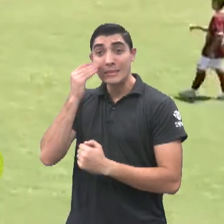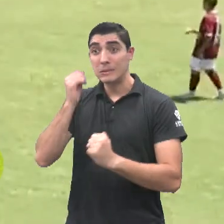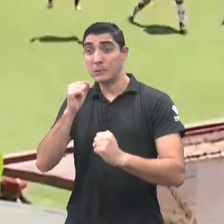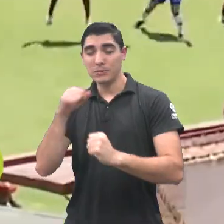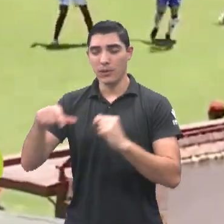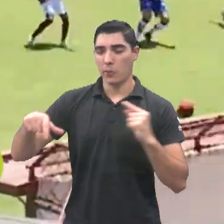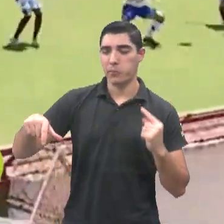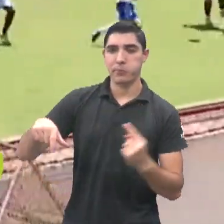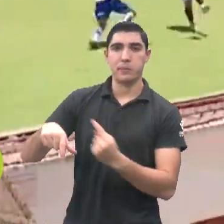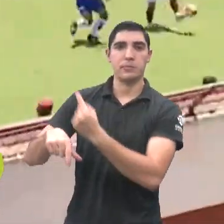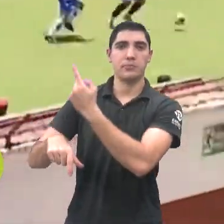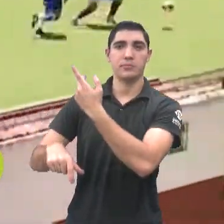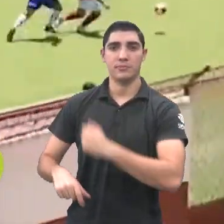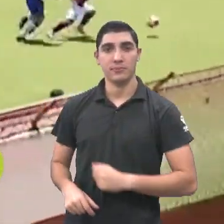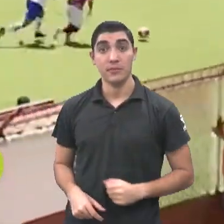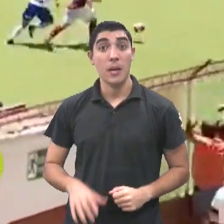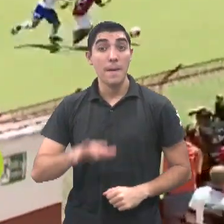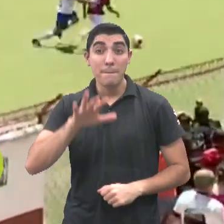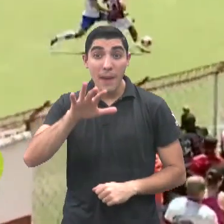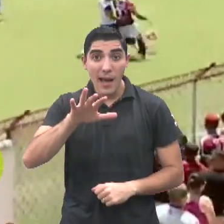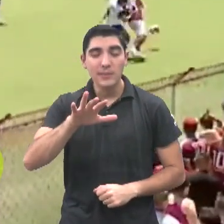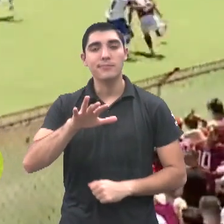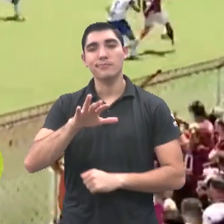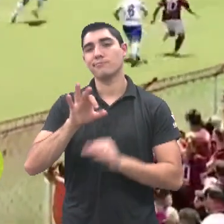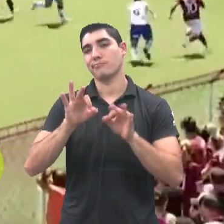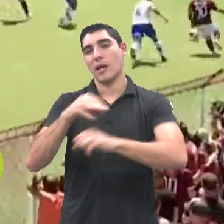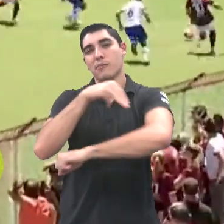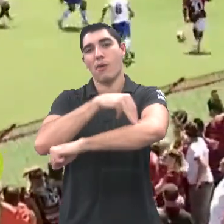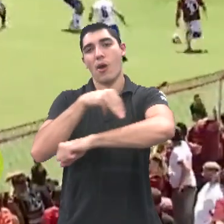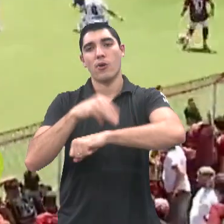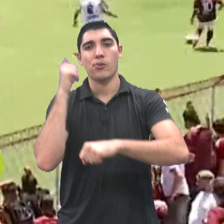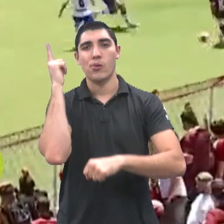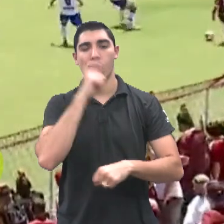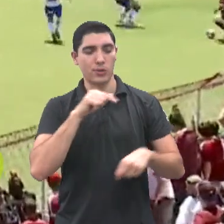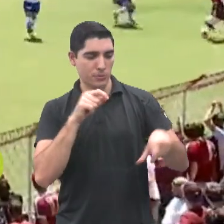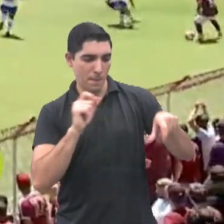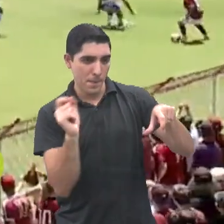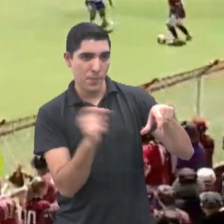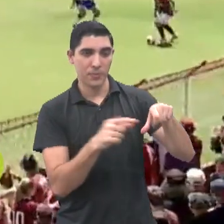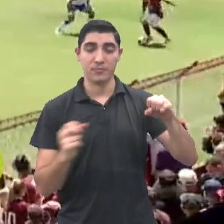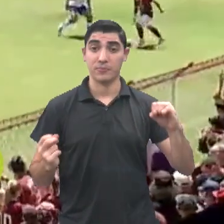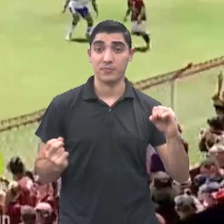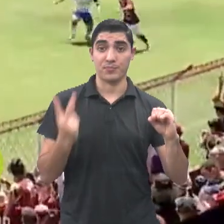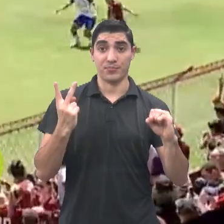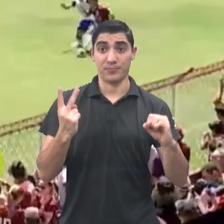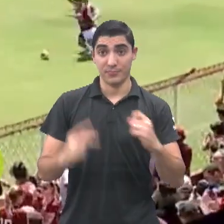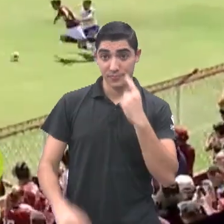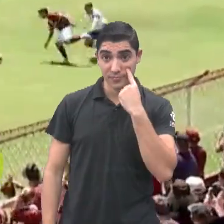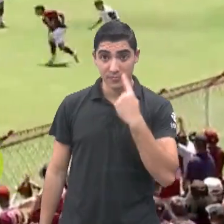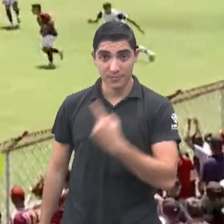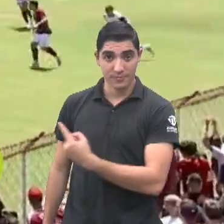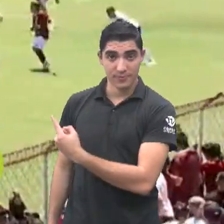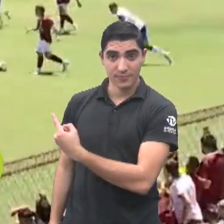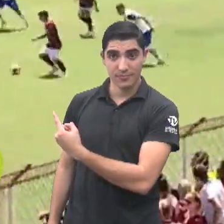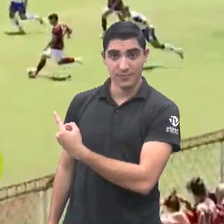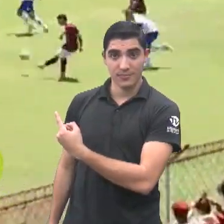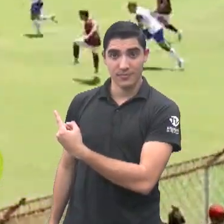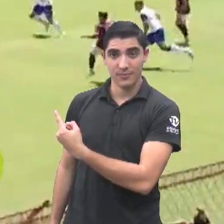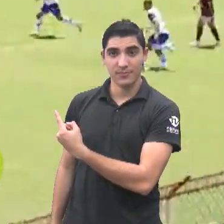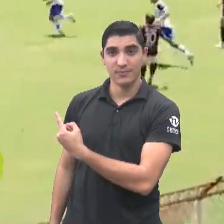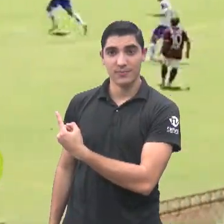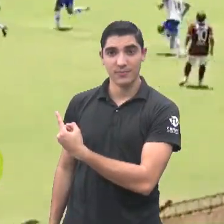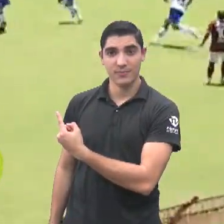de André. Só que quem foi mortal foi o Juventus. Aos 13, Cezinha aqui na direita, carregou, segurou, fintou,